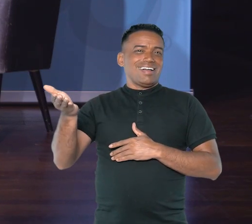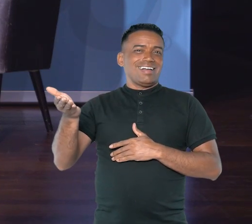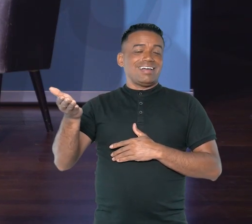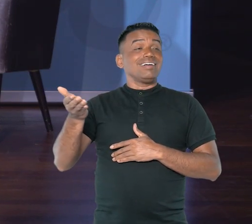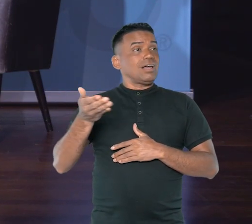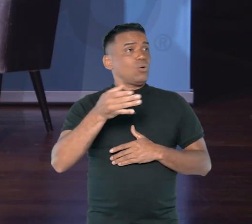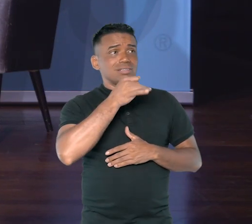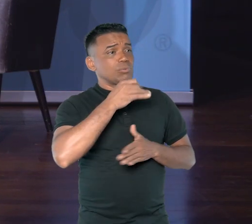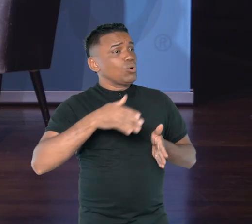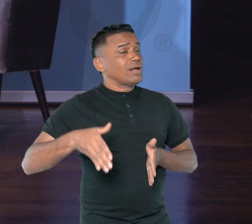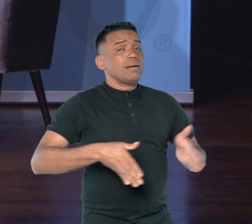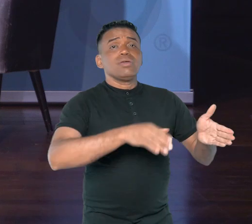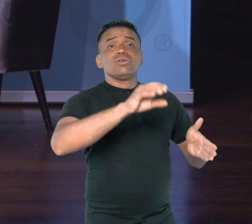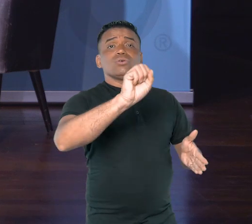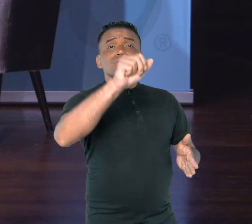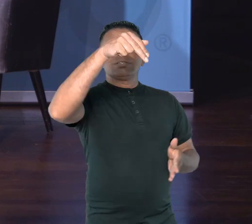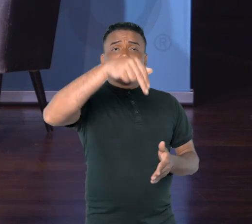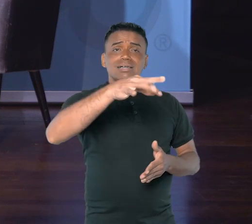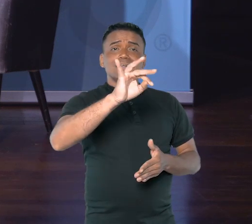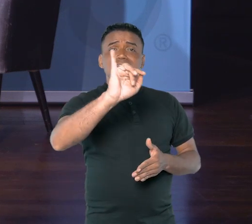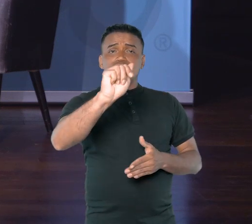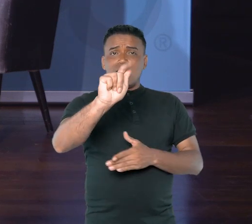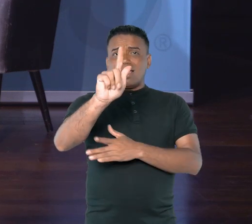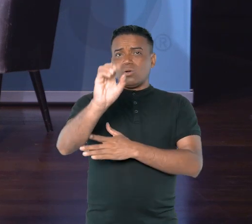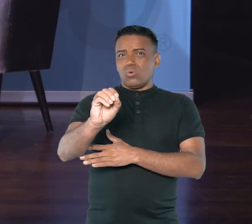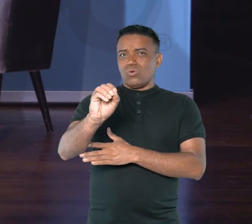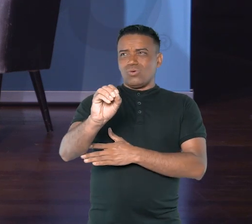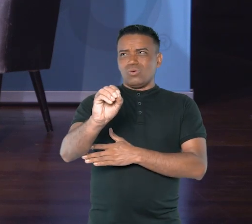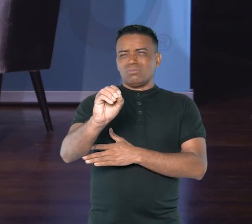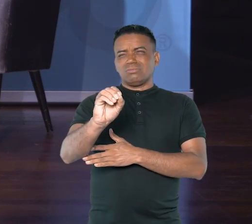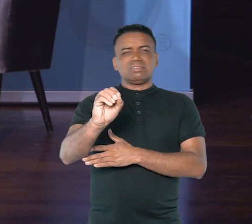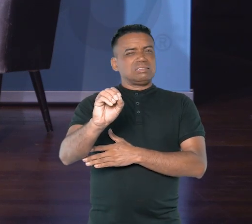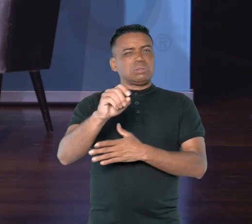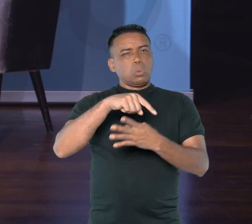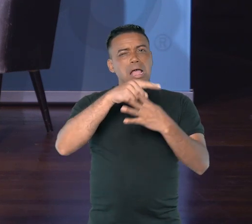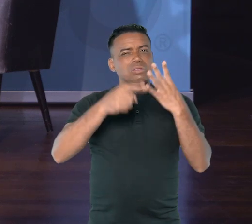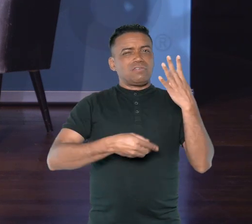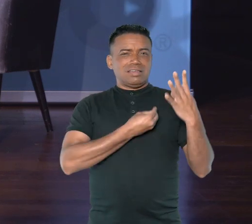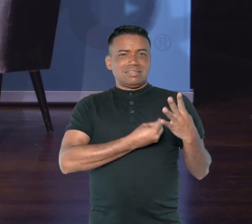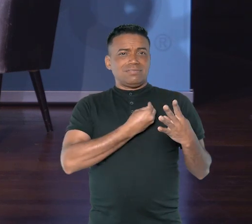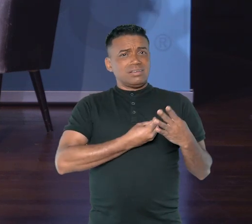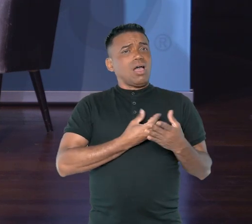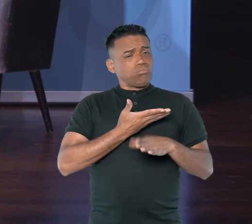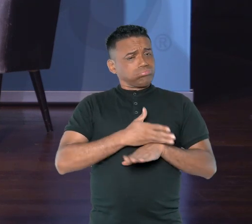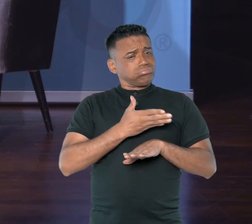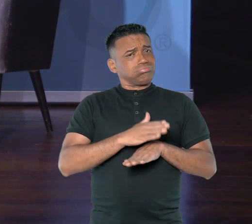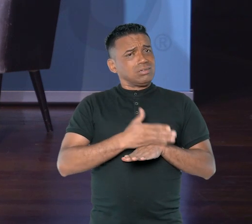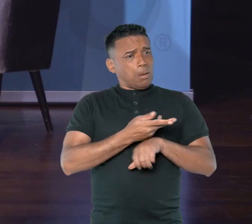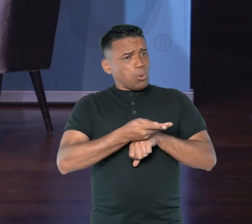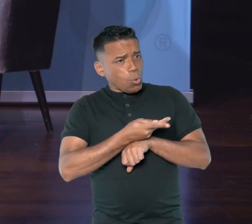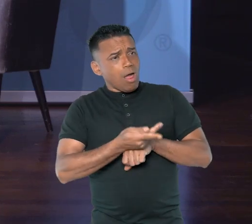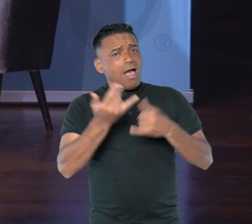Caminho de Santiago. Isso é uma curiosidade. Ensaiei o Caminho de Santiago, acho que umas 4 vezes na vida. Ensaiei seriamente, assim, de